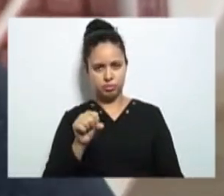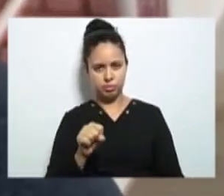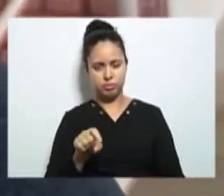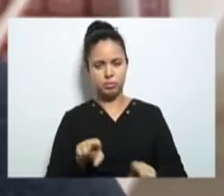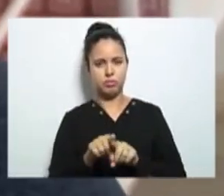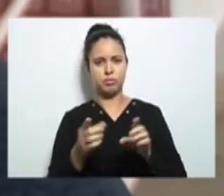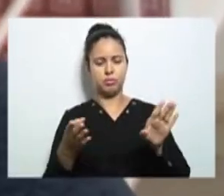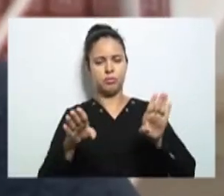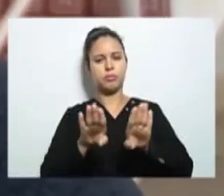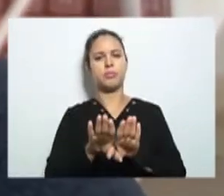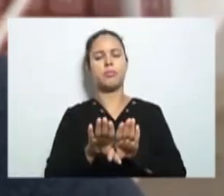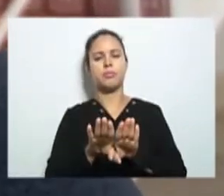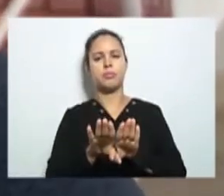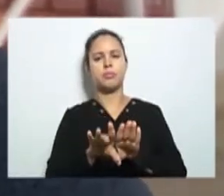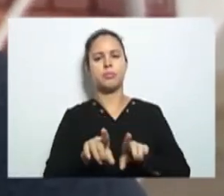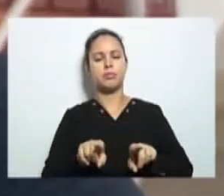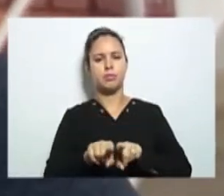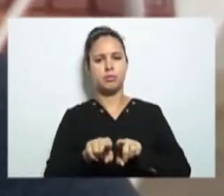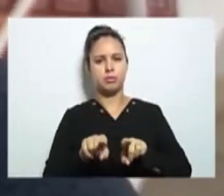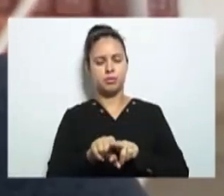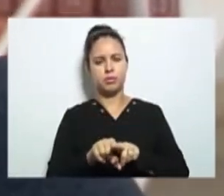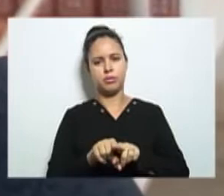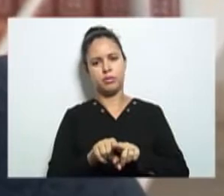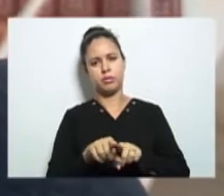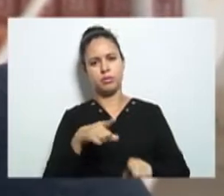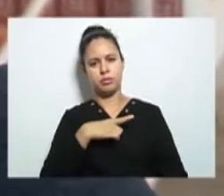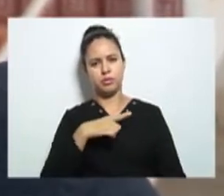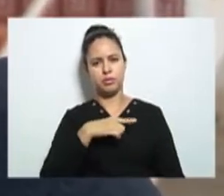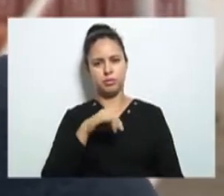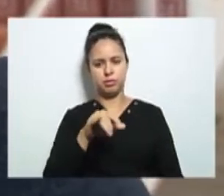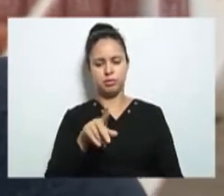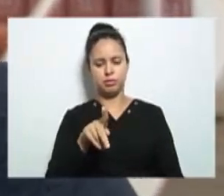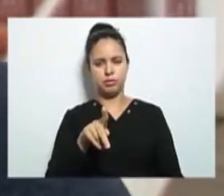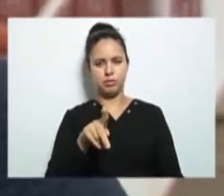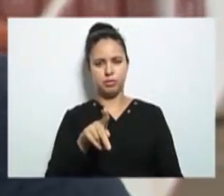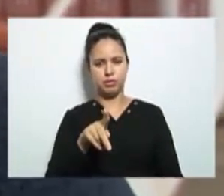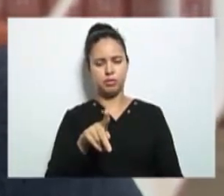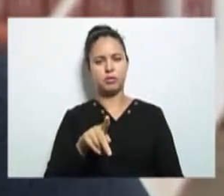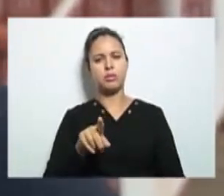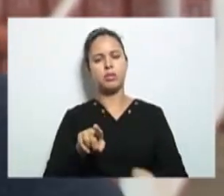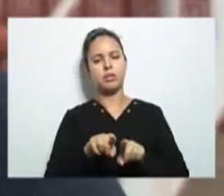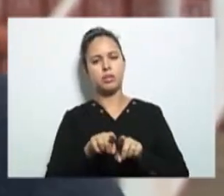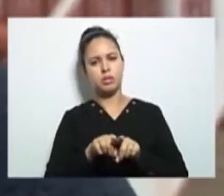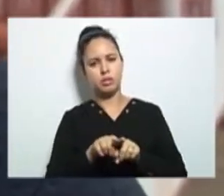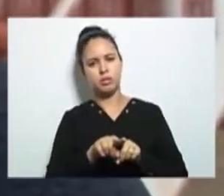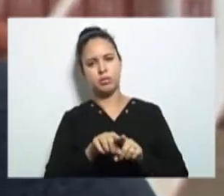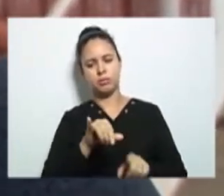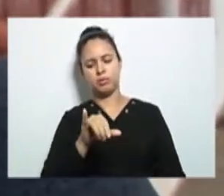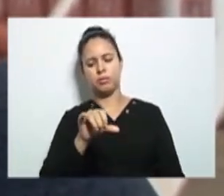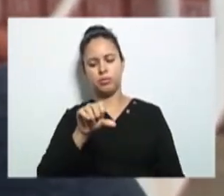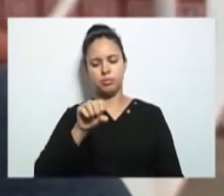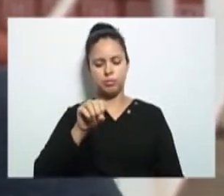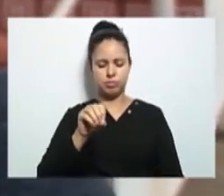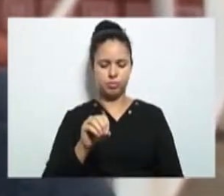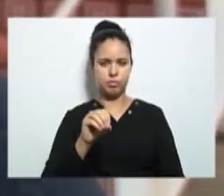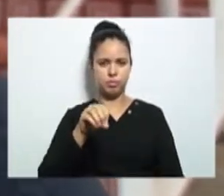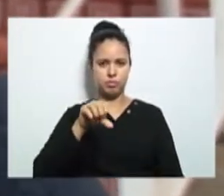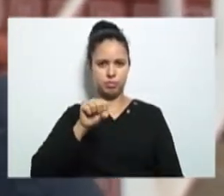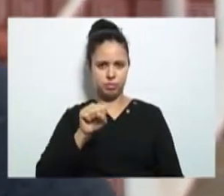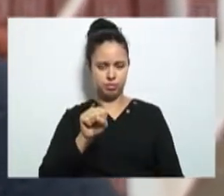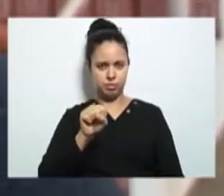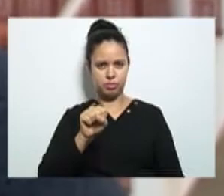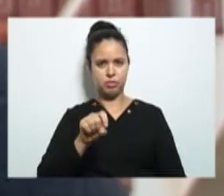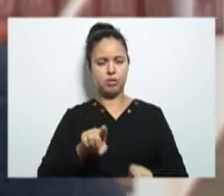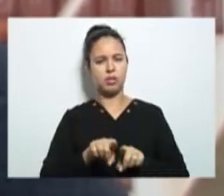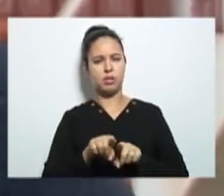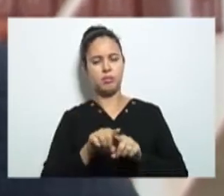também temos o sistema da Apple, né? Temos o iOS, e nos celulares, smartphones, temos os Android,